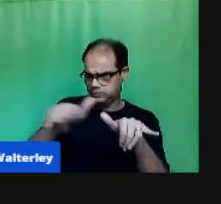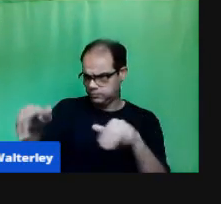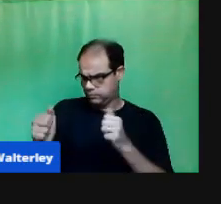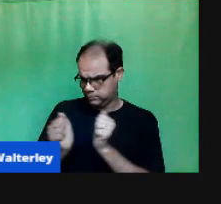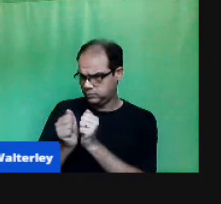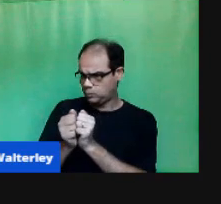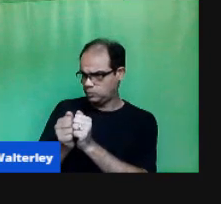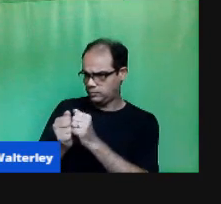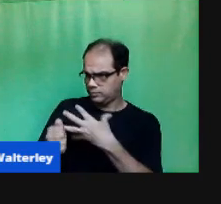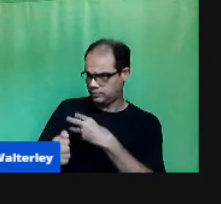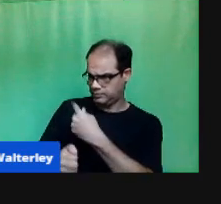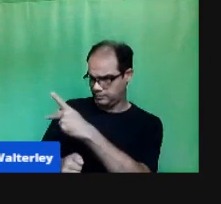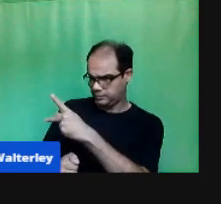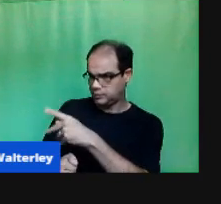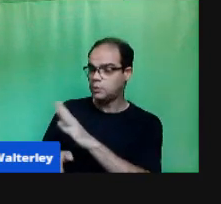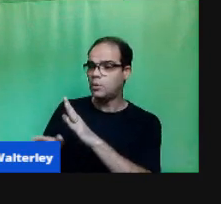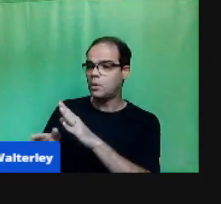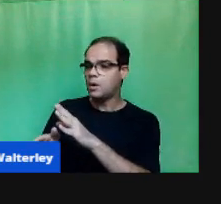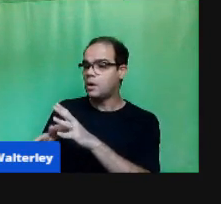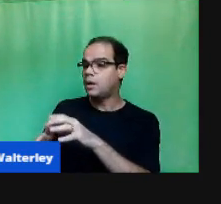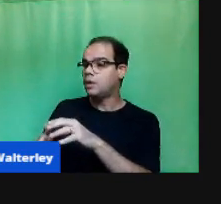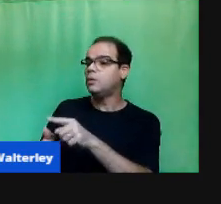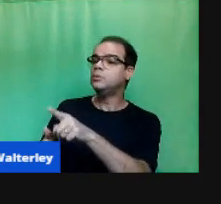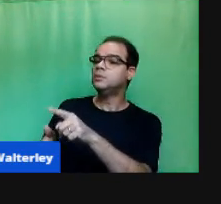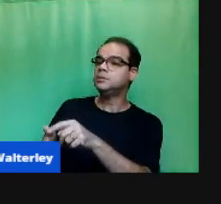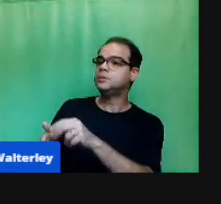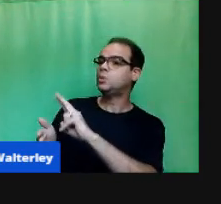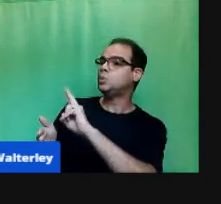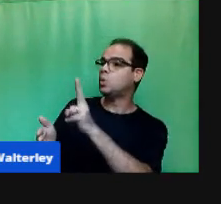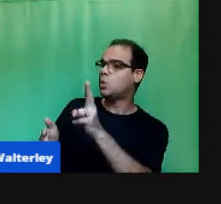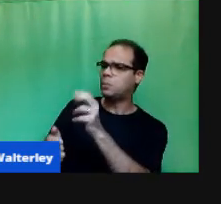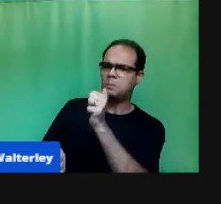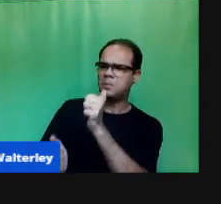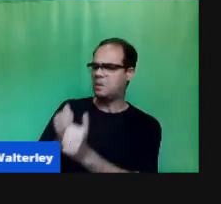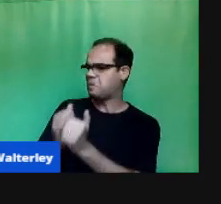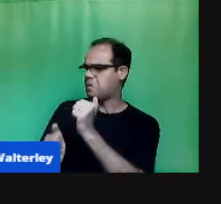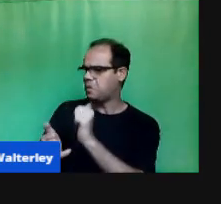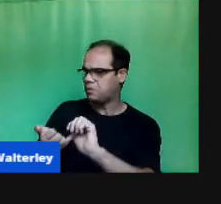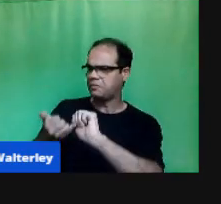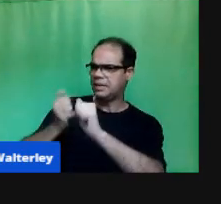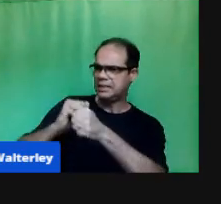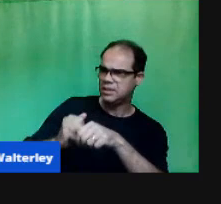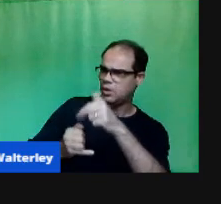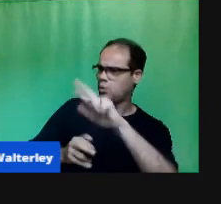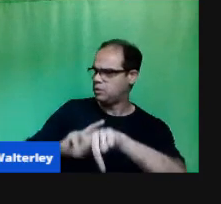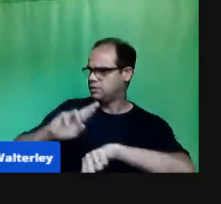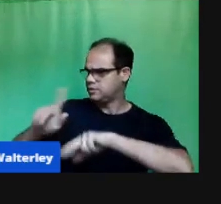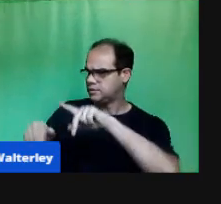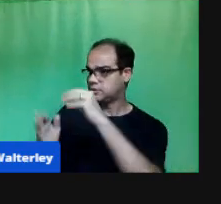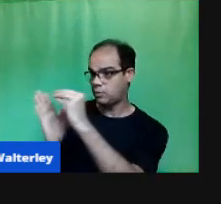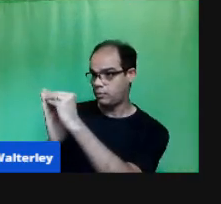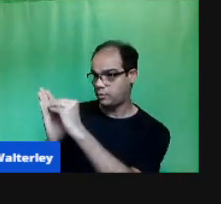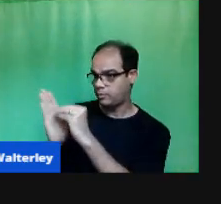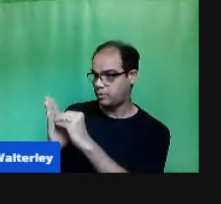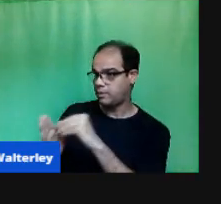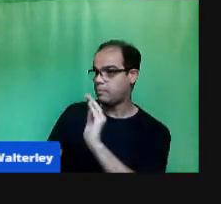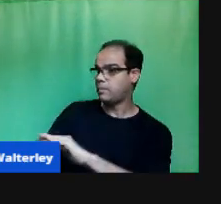casa, né? Na hora da organização da casa, quem vai fazer o